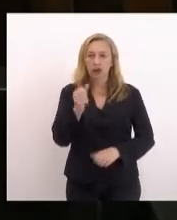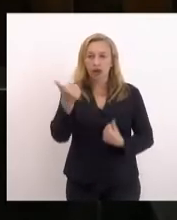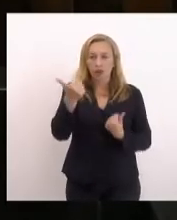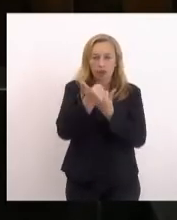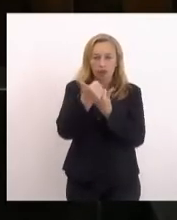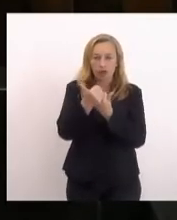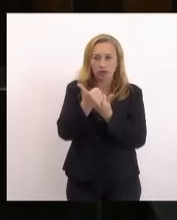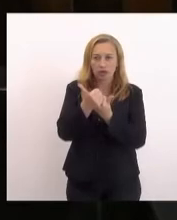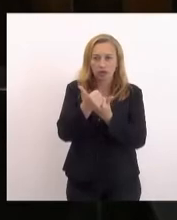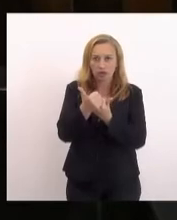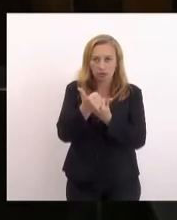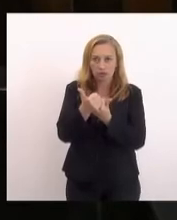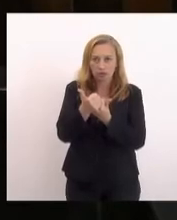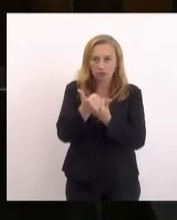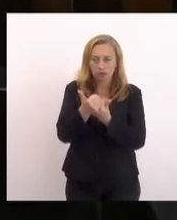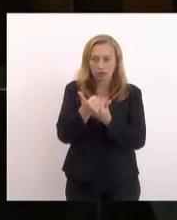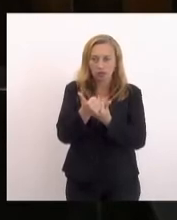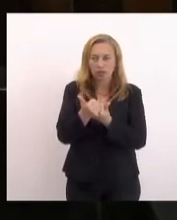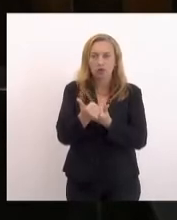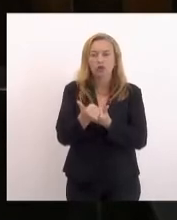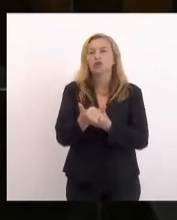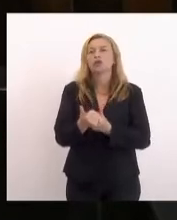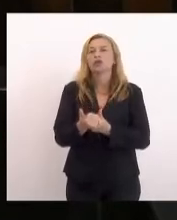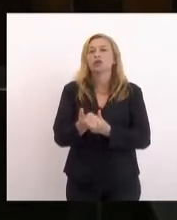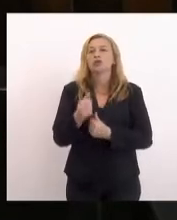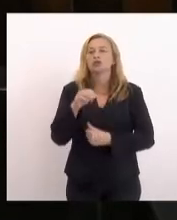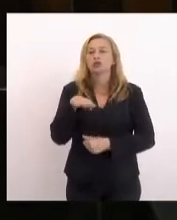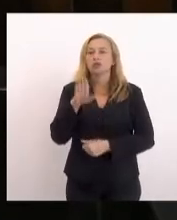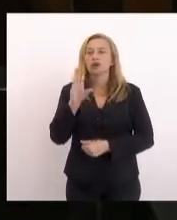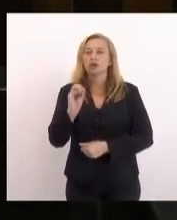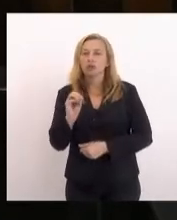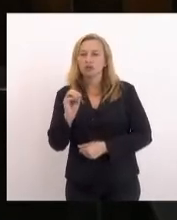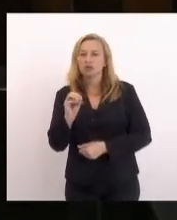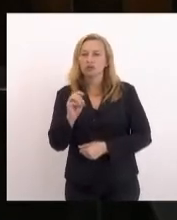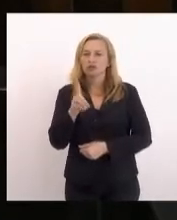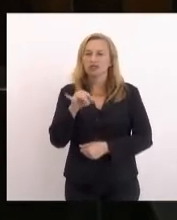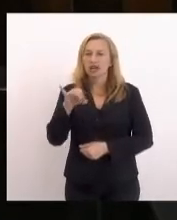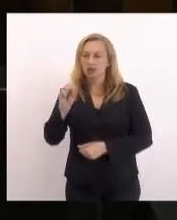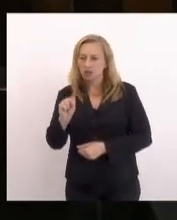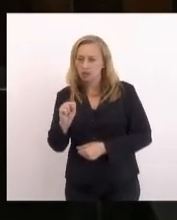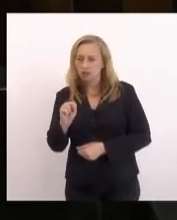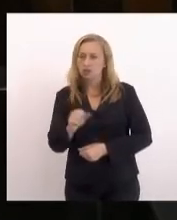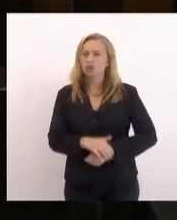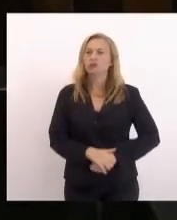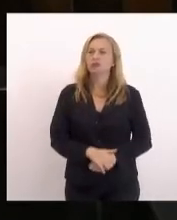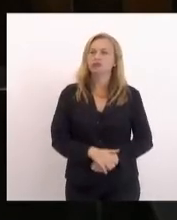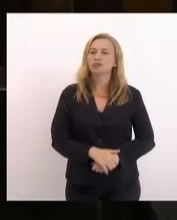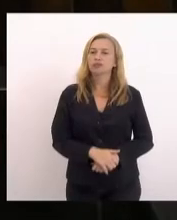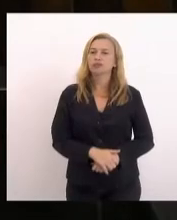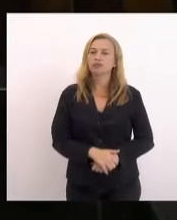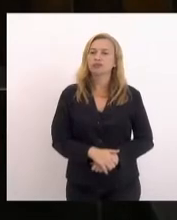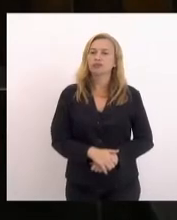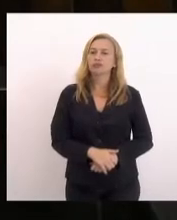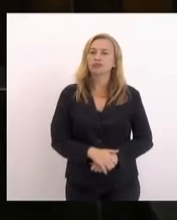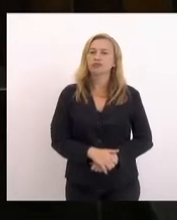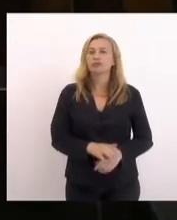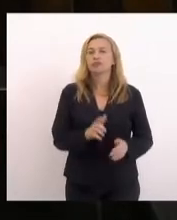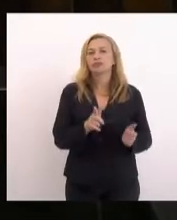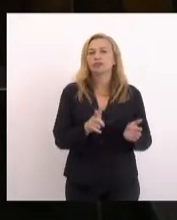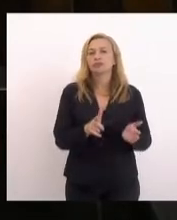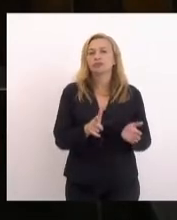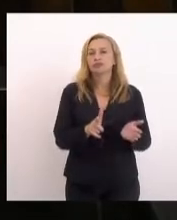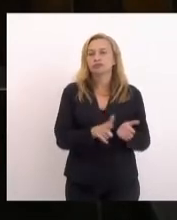num sólido banco de dados, inclusive com a inserção da nota fiscal